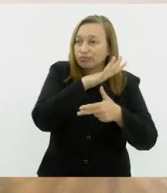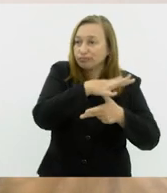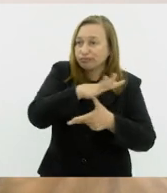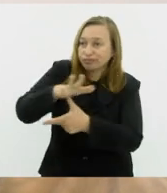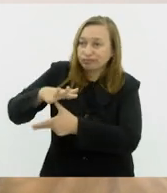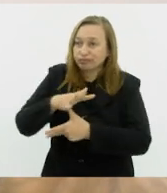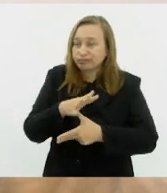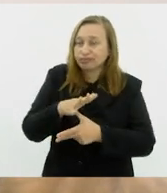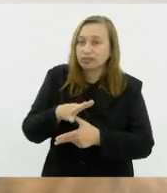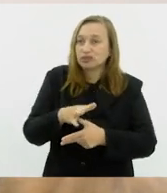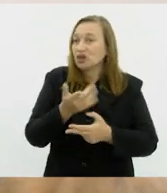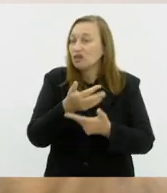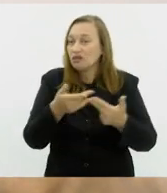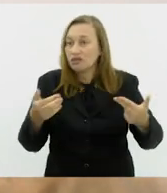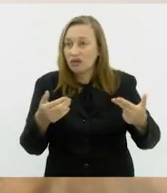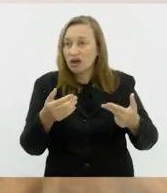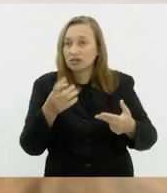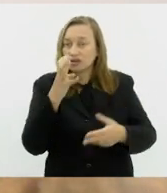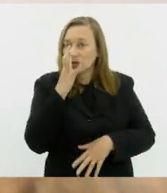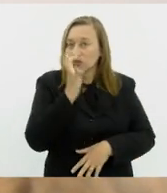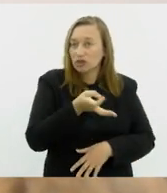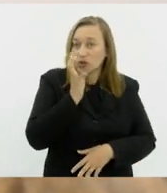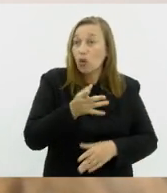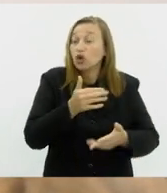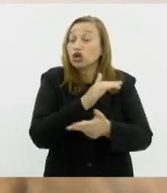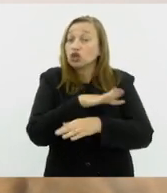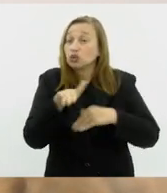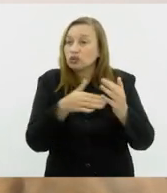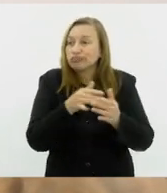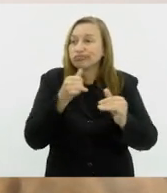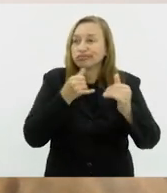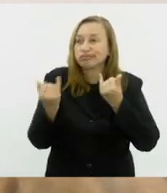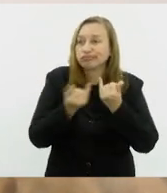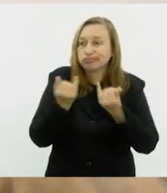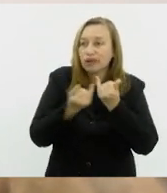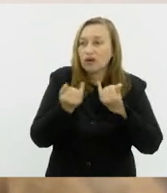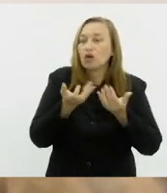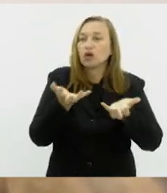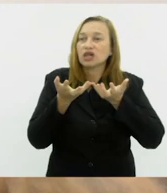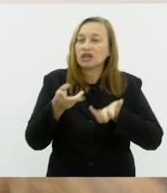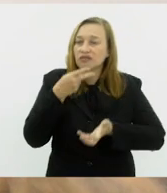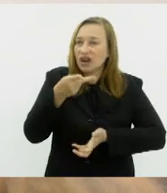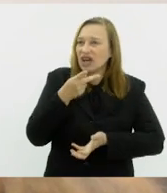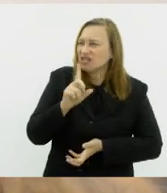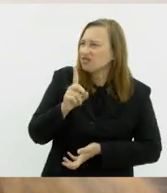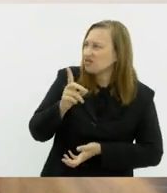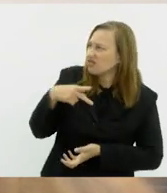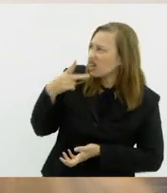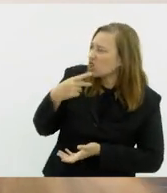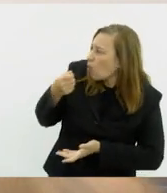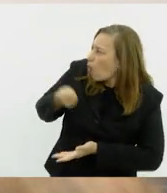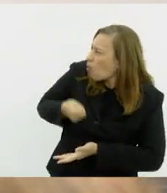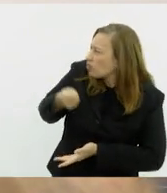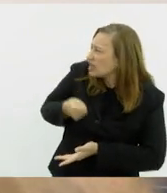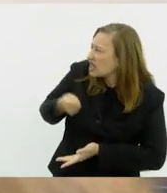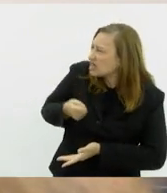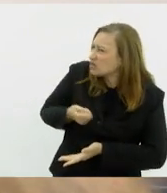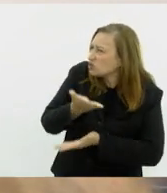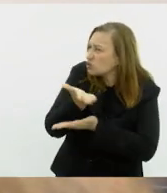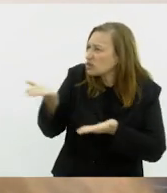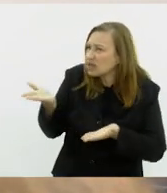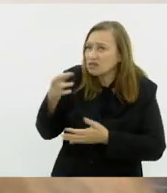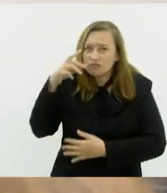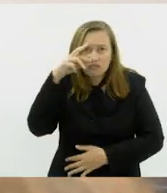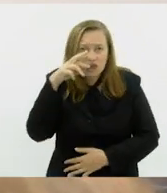de julgamento e toda a informação, e aí só queria refrisar, ninguém está falando que a obrigação é dos senhores de